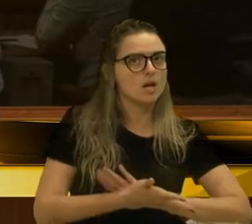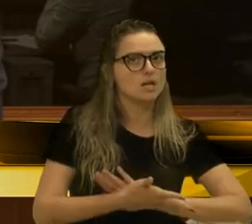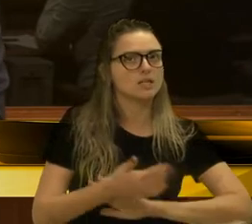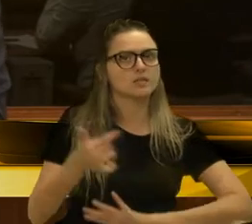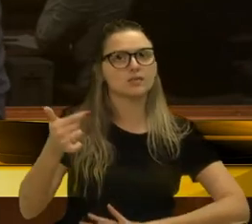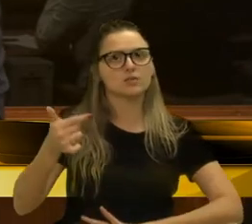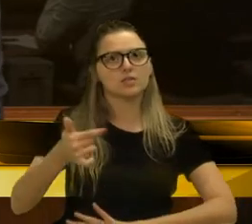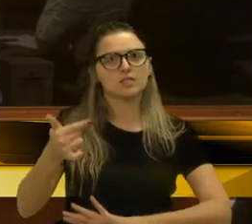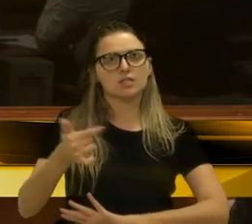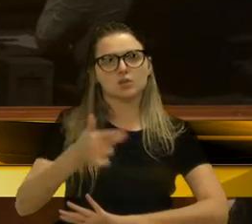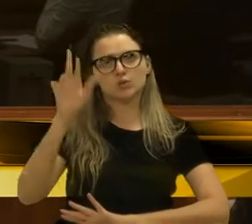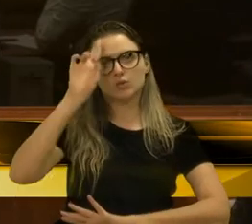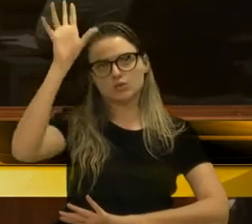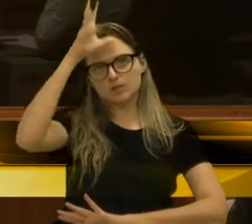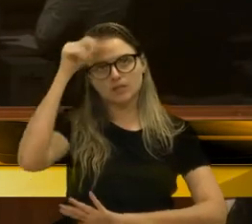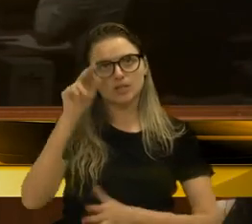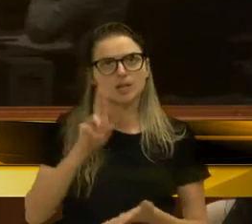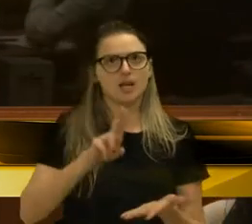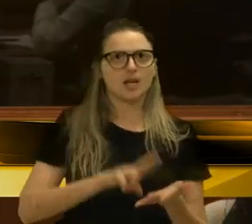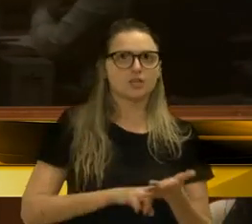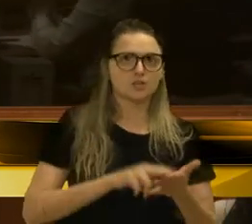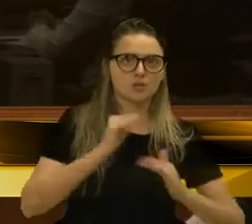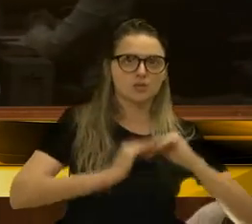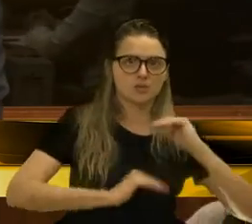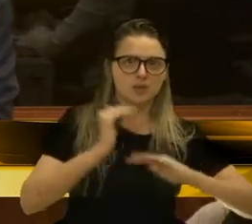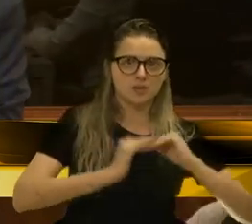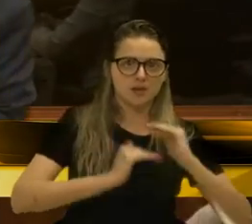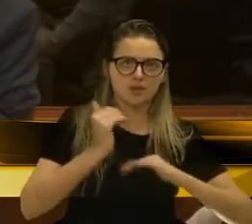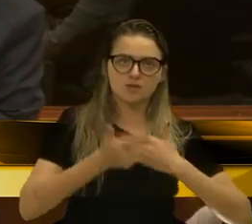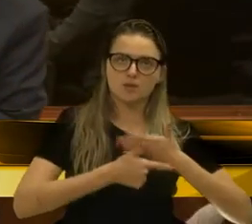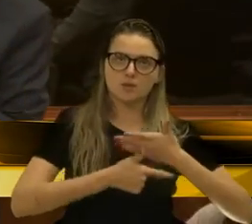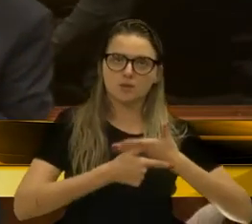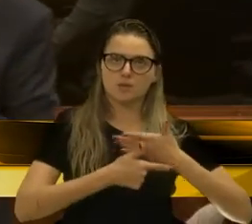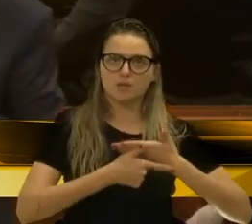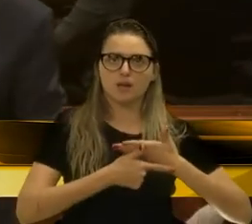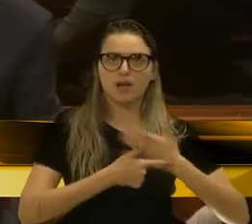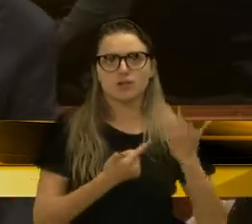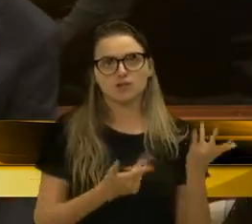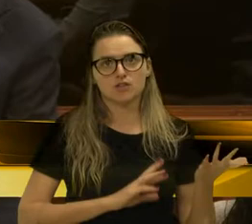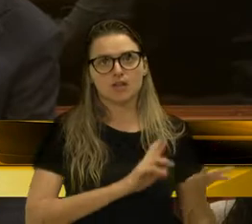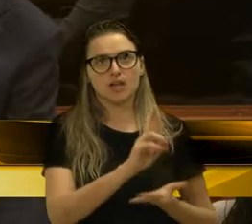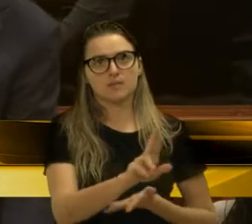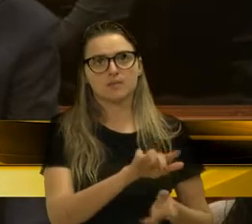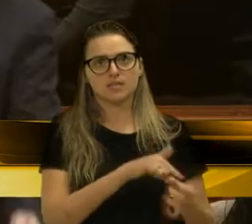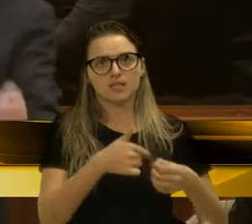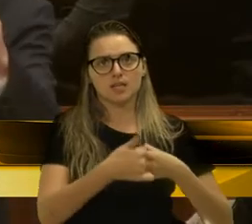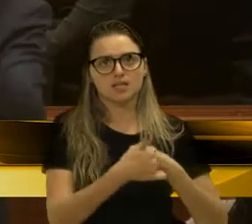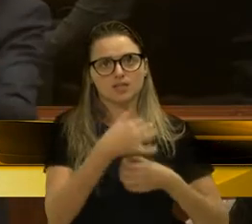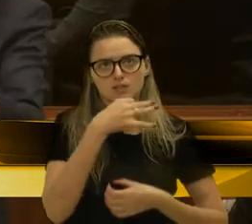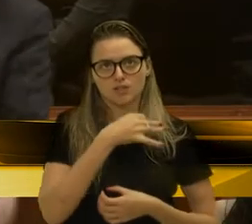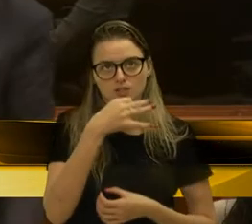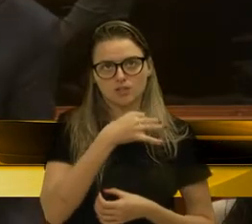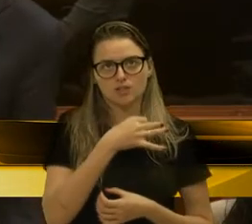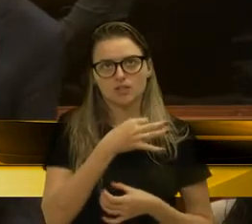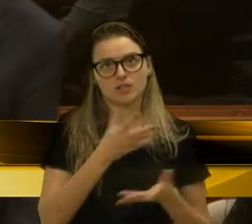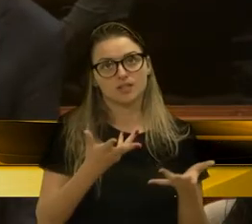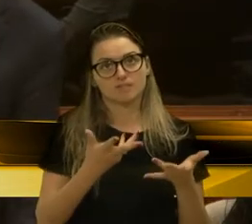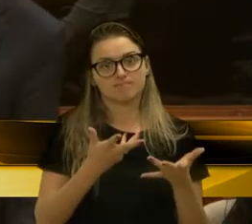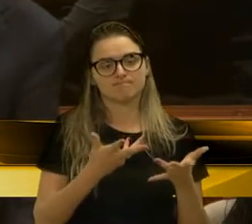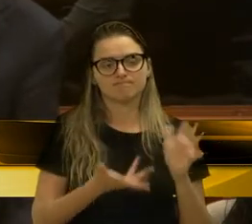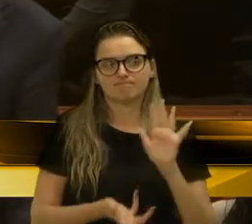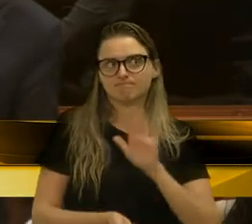do Executivo, assumindo na prática uma função de embaixador do município nessas viagens, usurpando dessa